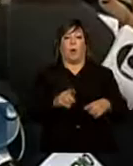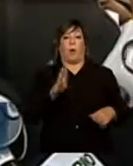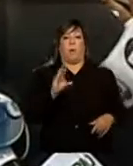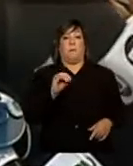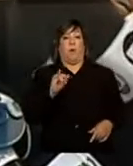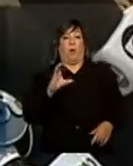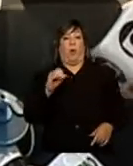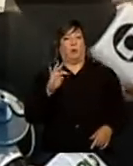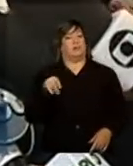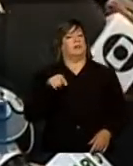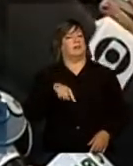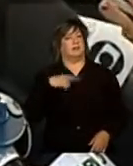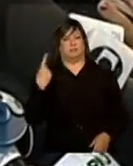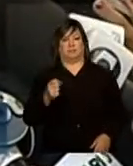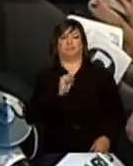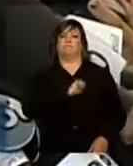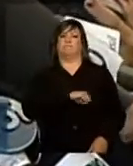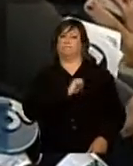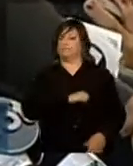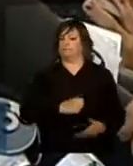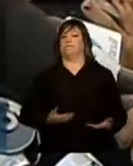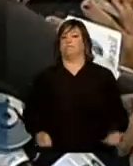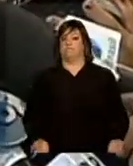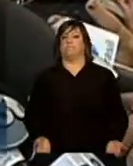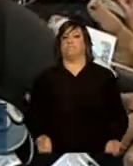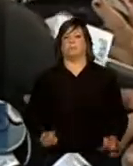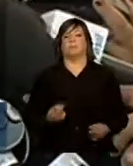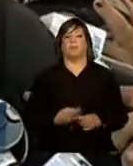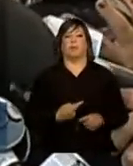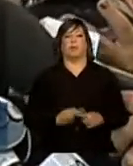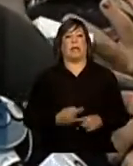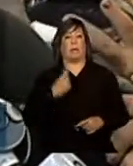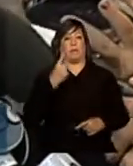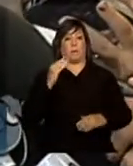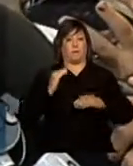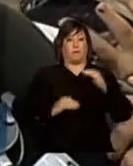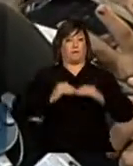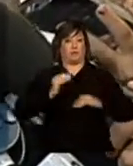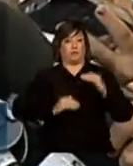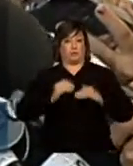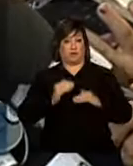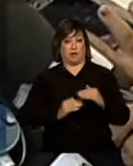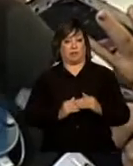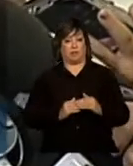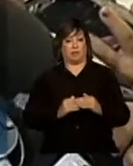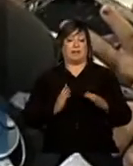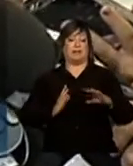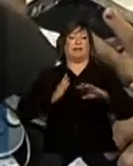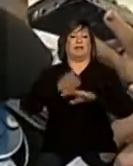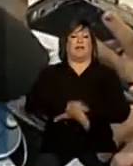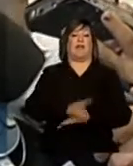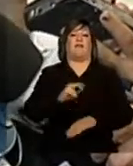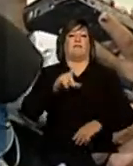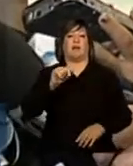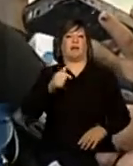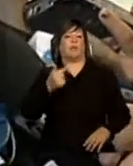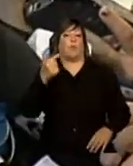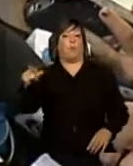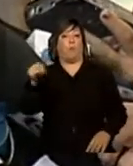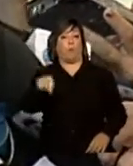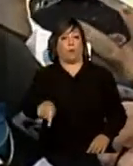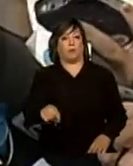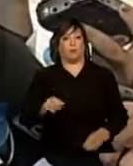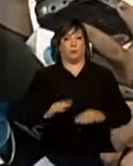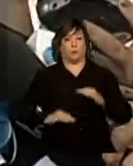uma perversidade inimaginável. Quer dizer, um profissional ocupar a vaga de outro, ocupar a vaga de um